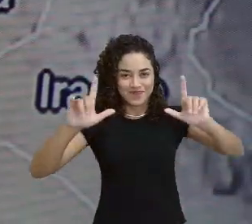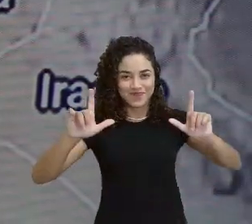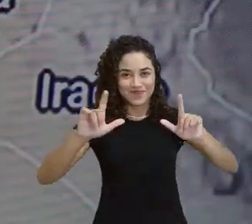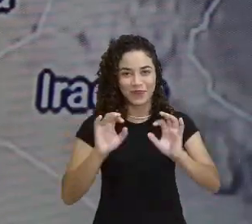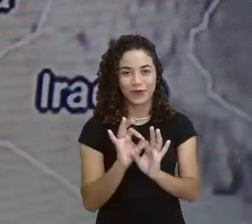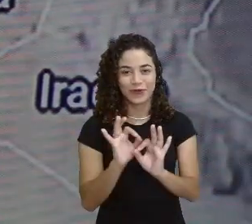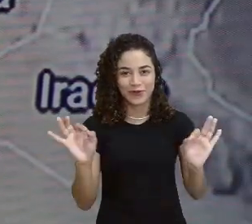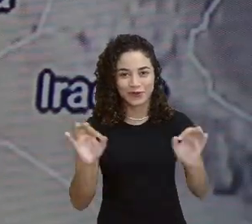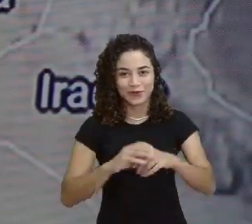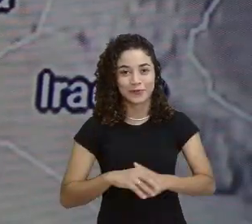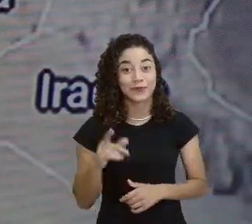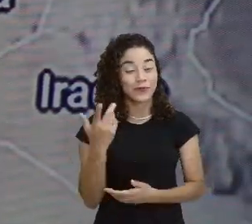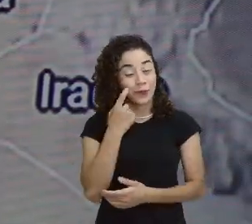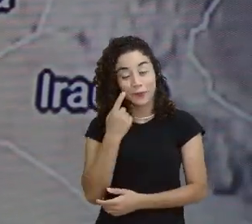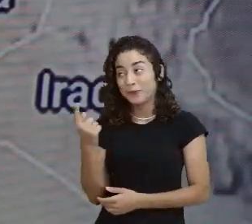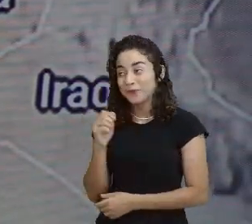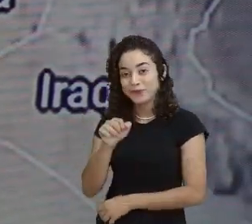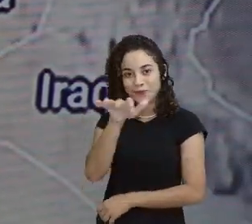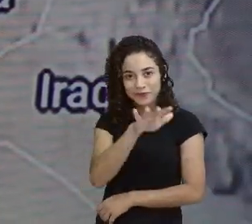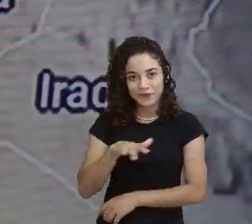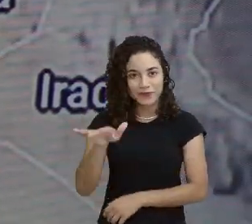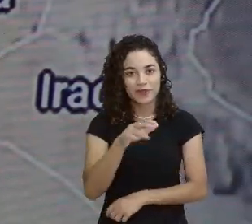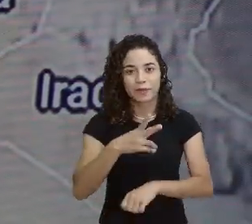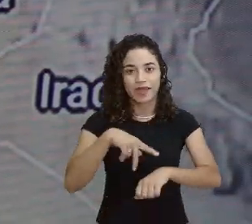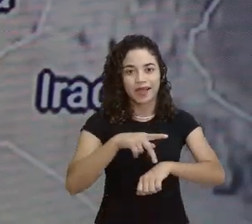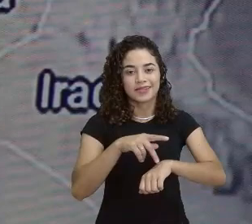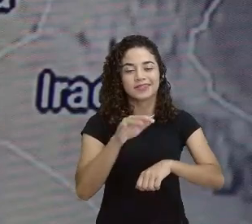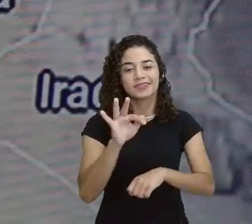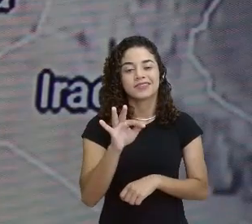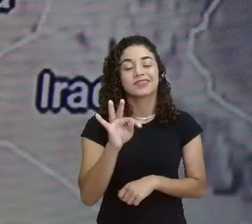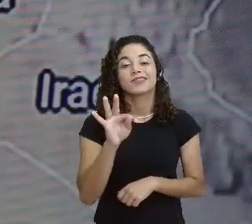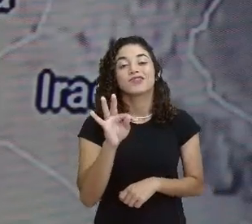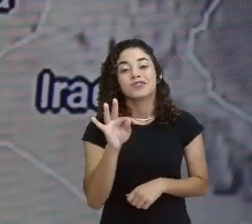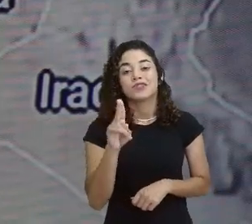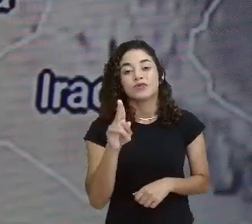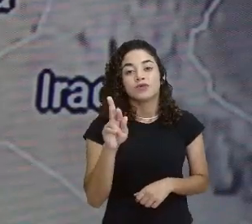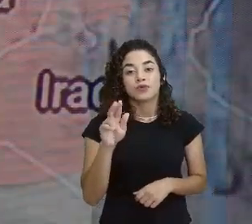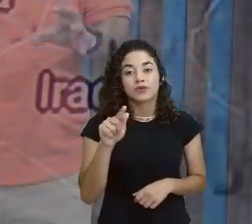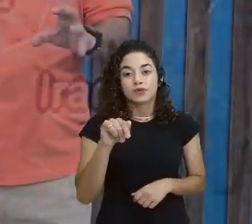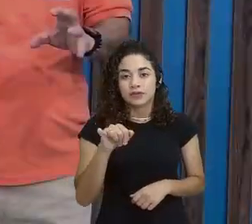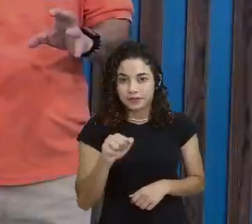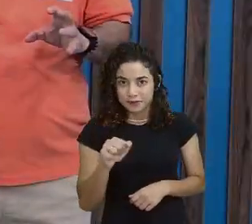aí, ó, região da Turquia, ó, tá vendo? Então, nesse sentido, ele teria